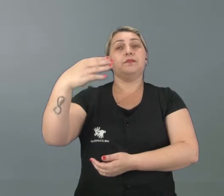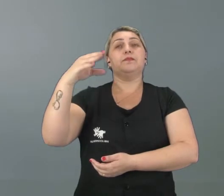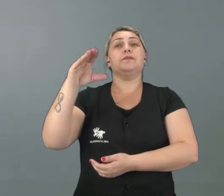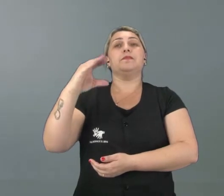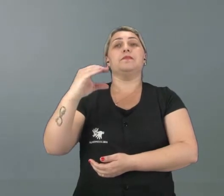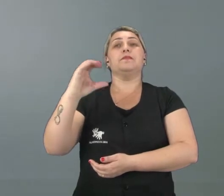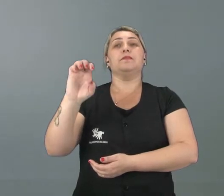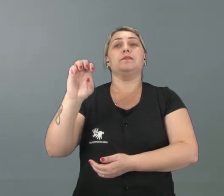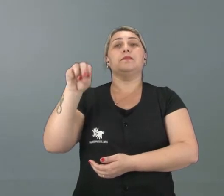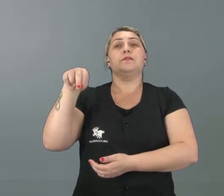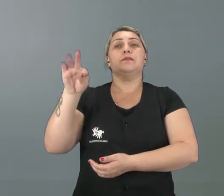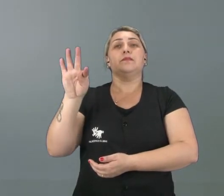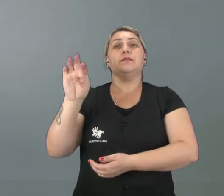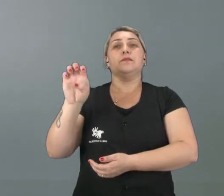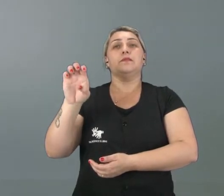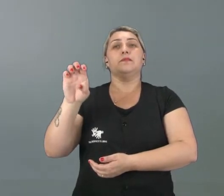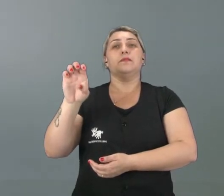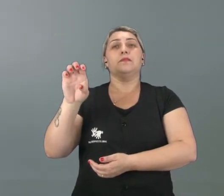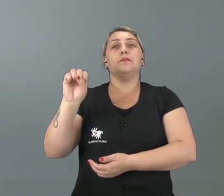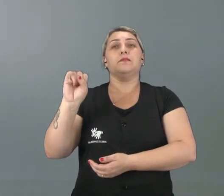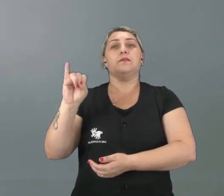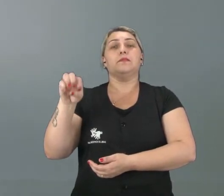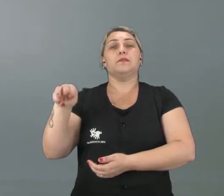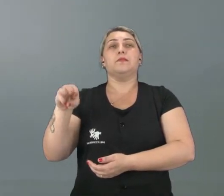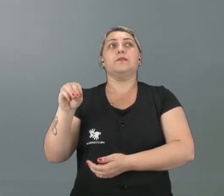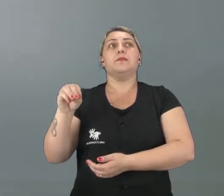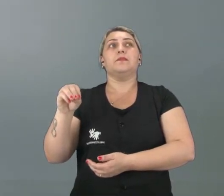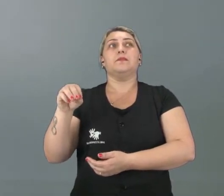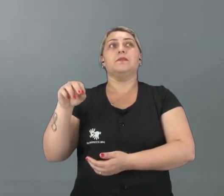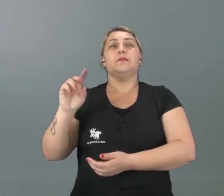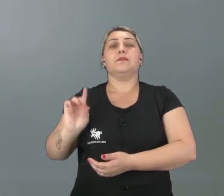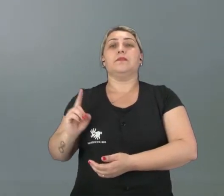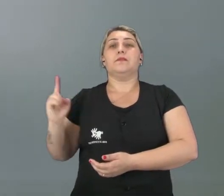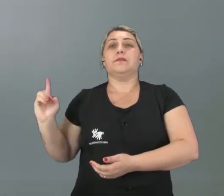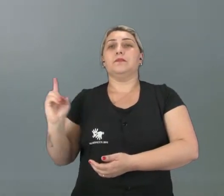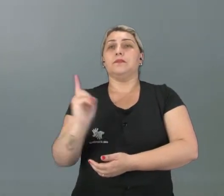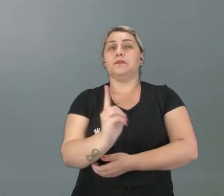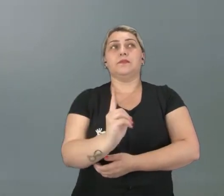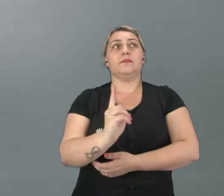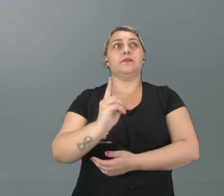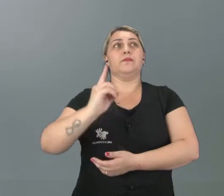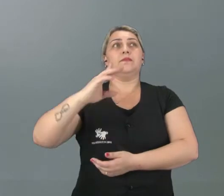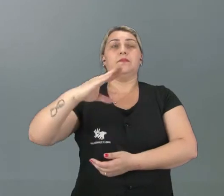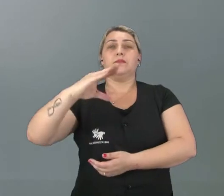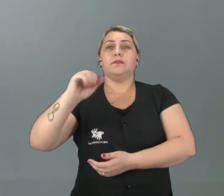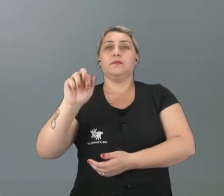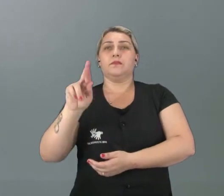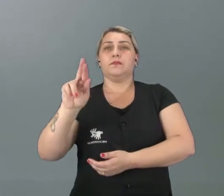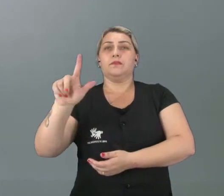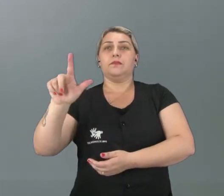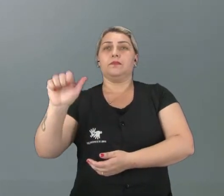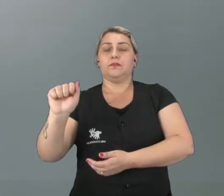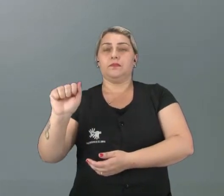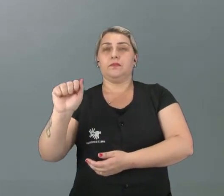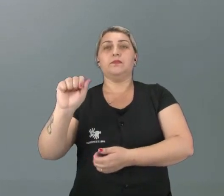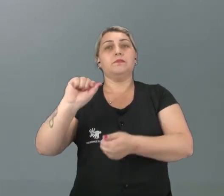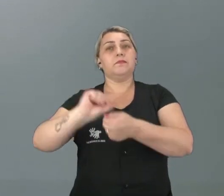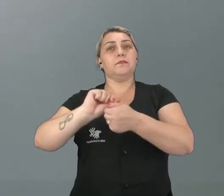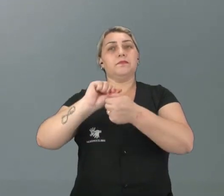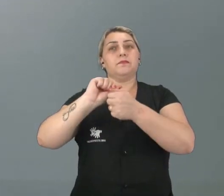4/100, né? Aí veio a Carla, né? E ela representou dessa